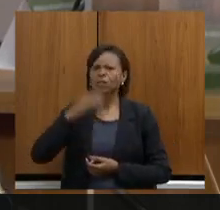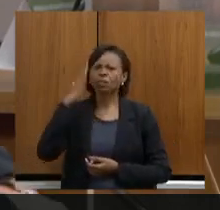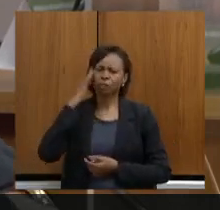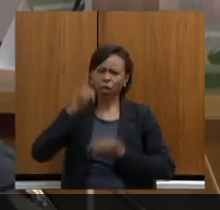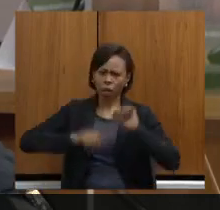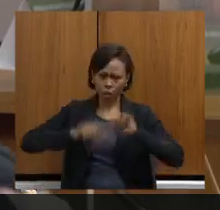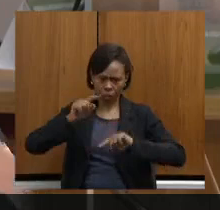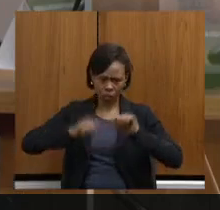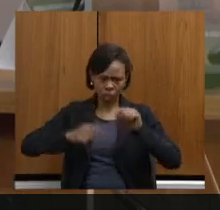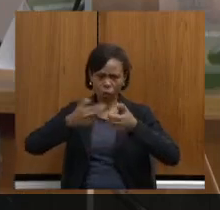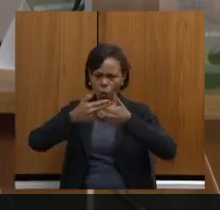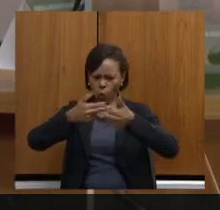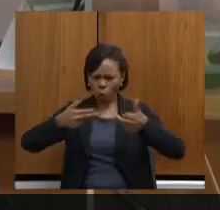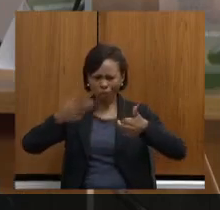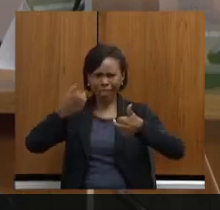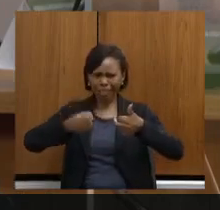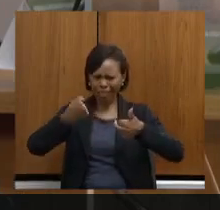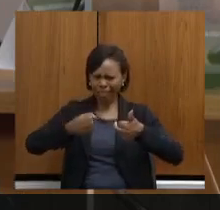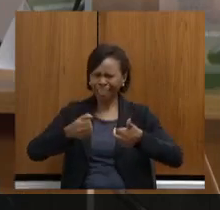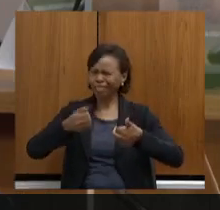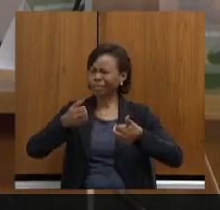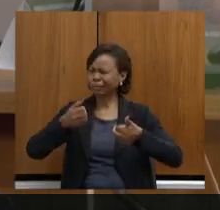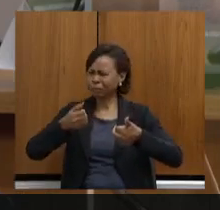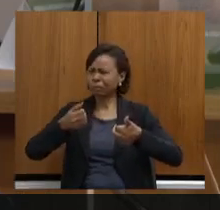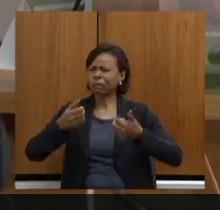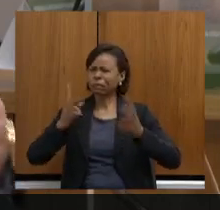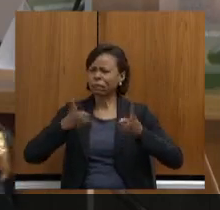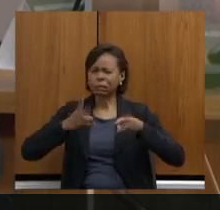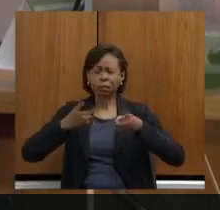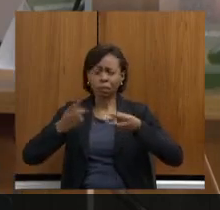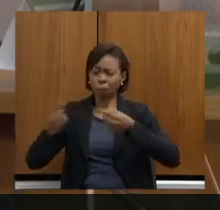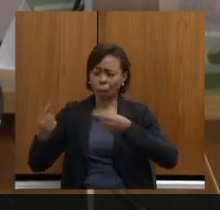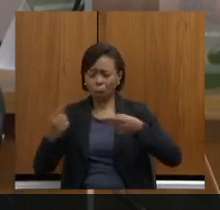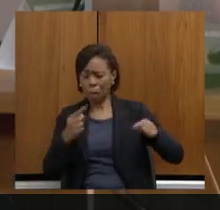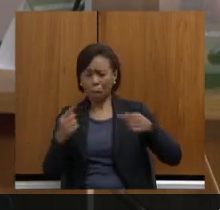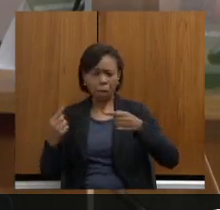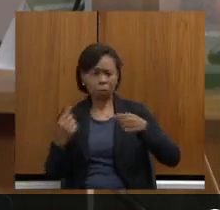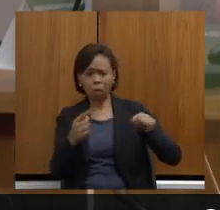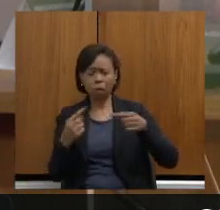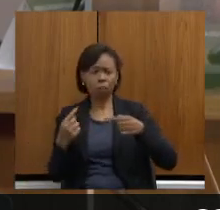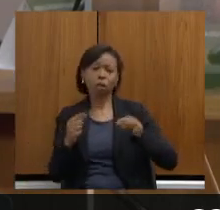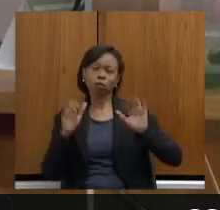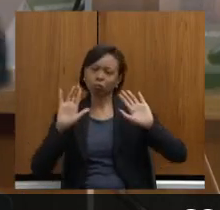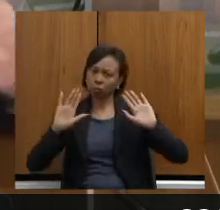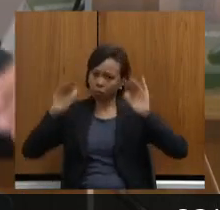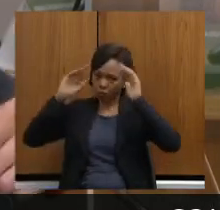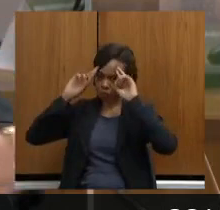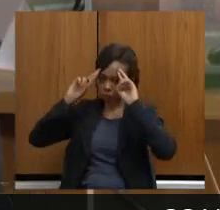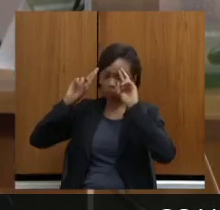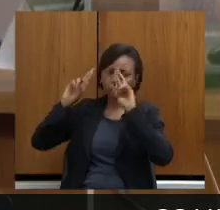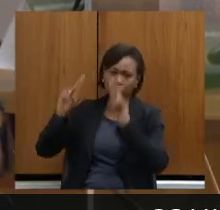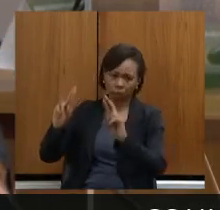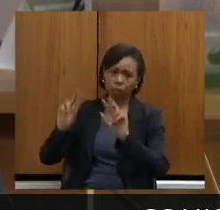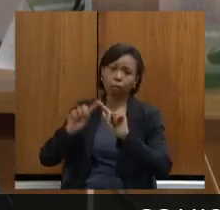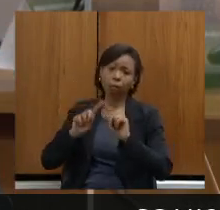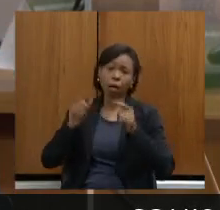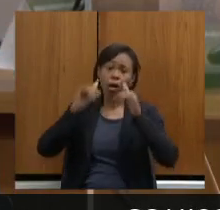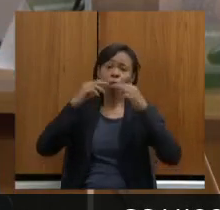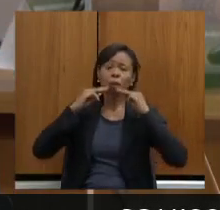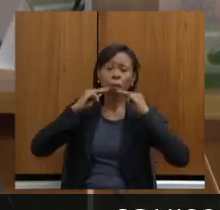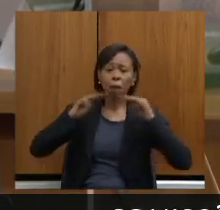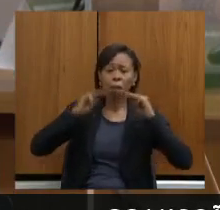lácteos são cada vez mais atacadas aí com questão eu respeito mas as